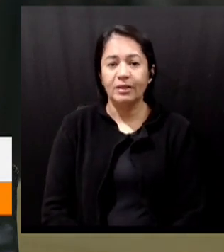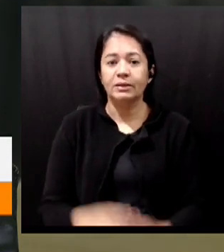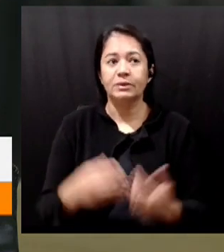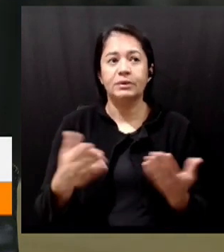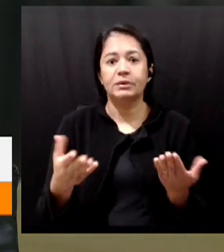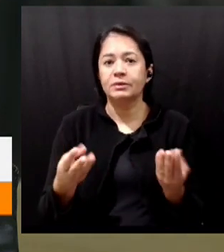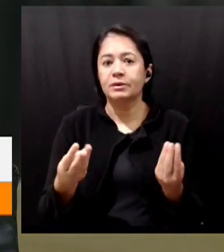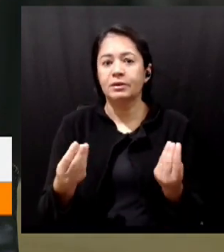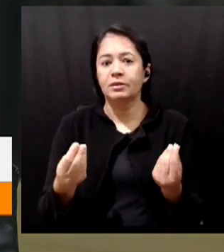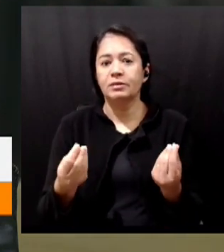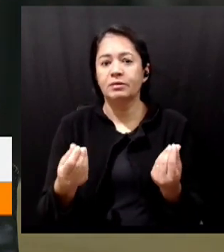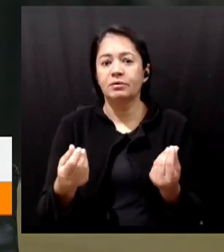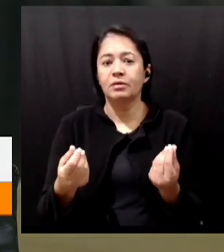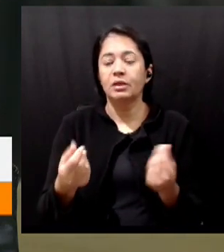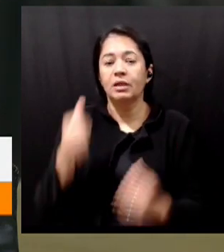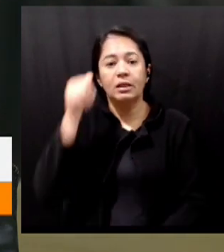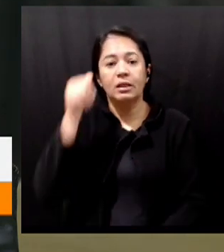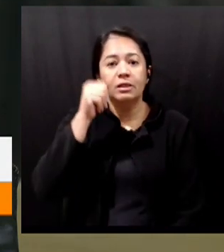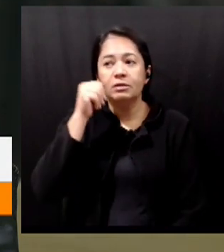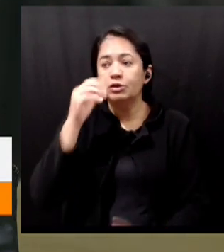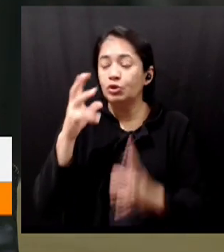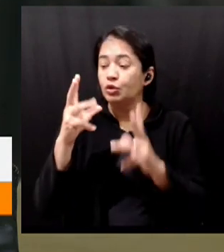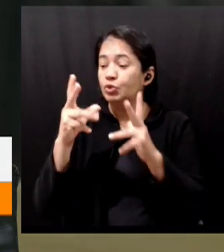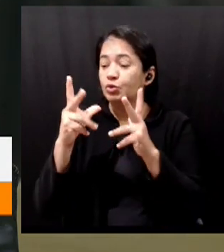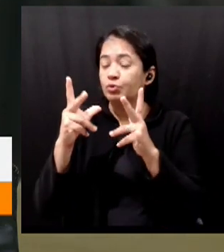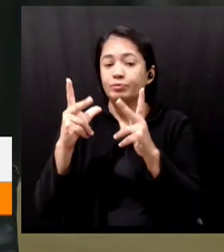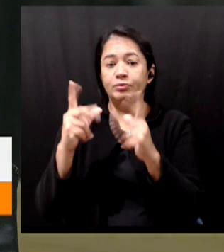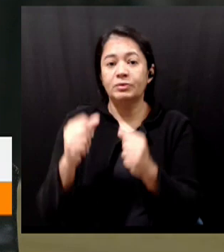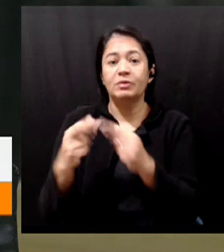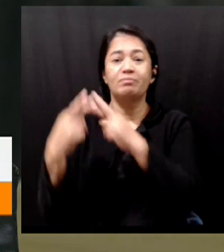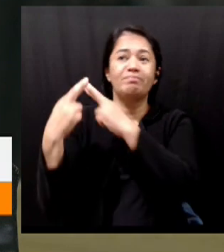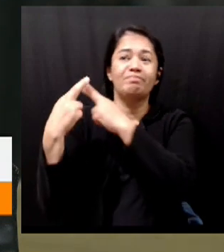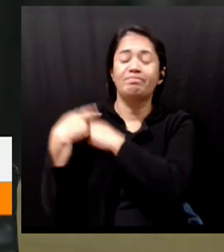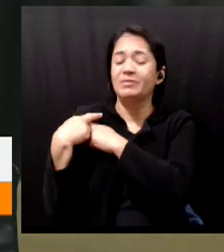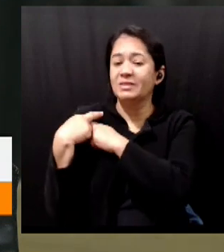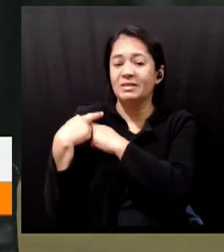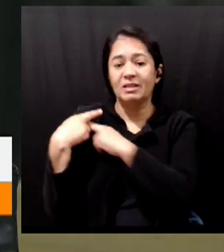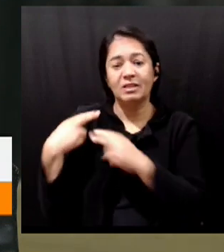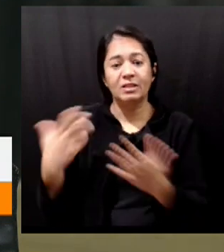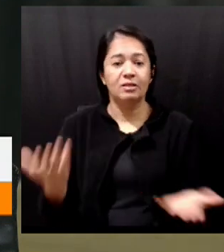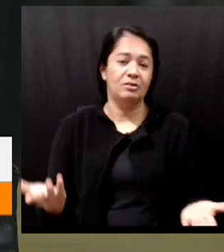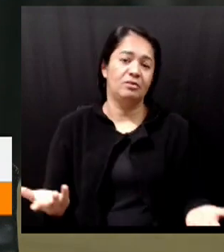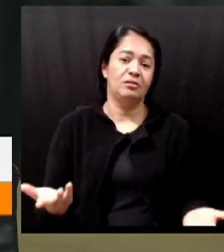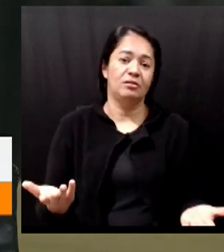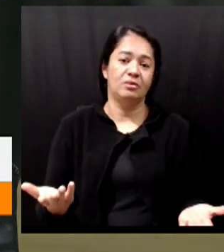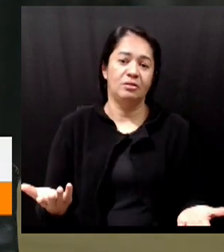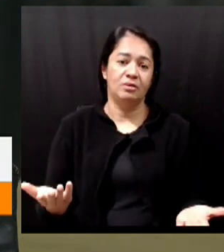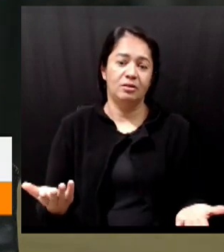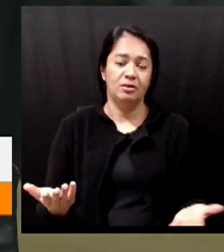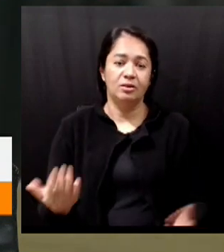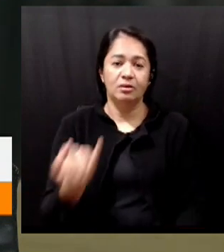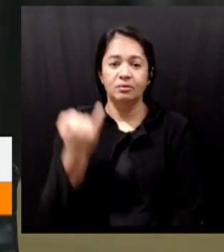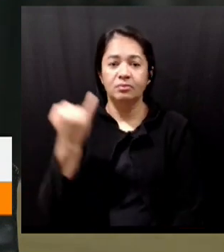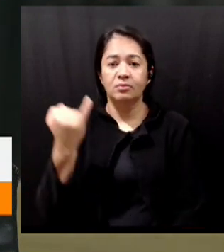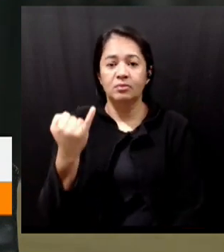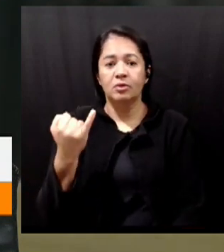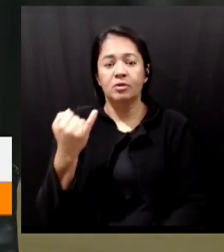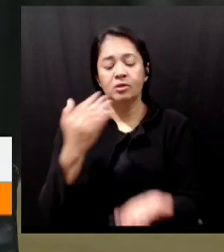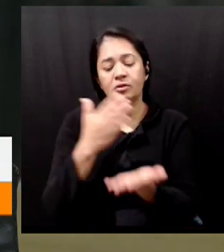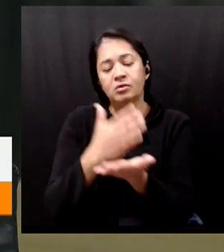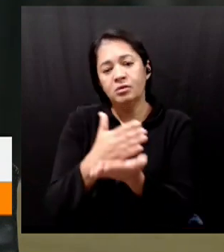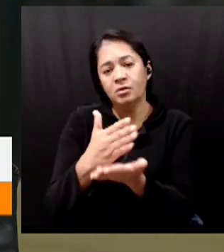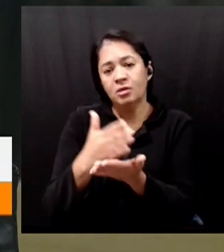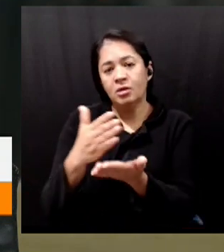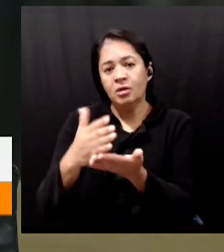as mulheres toda essa responsabilidade e a importância da divisão de tarefas dentro de casa,